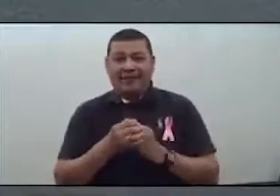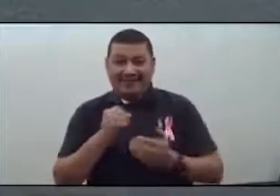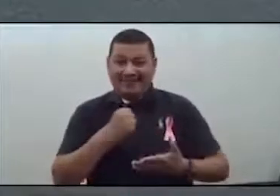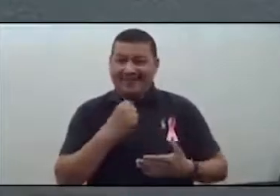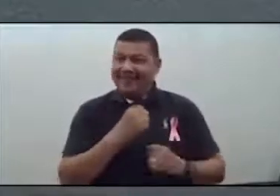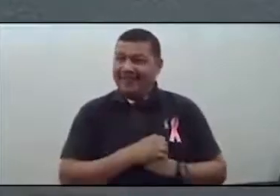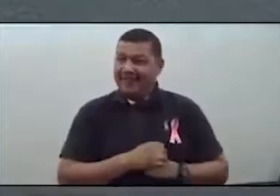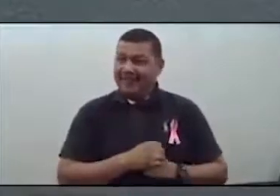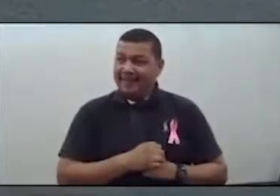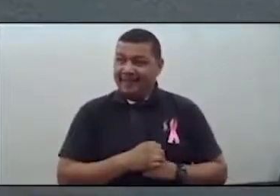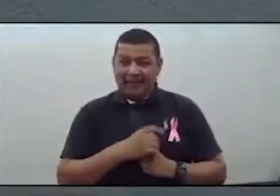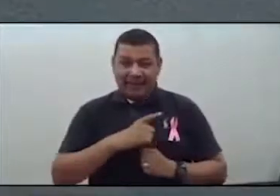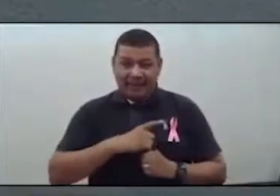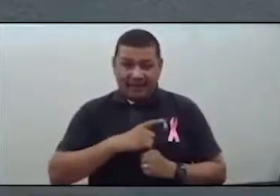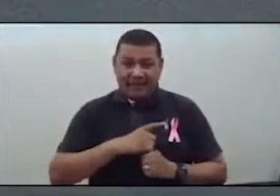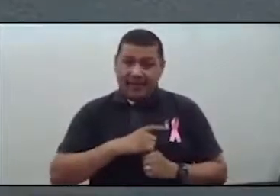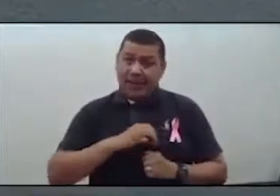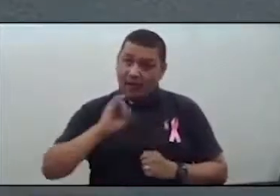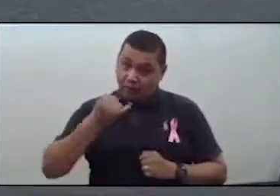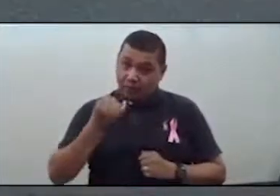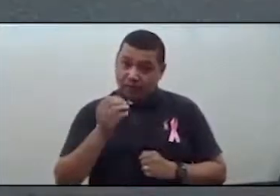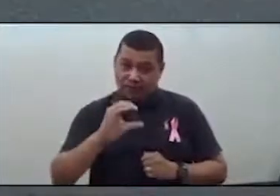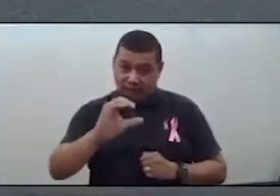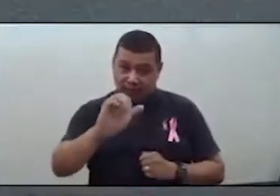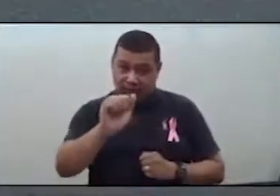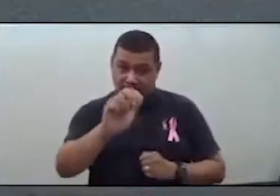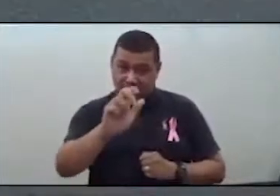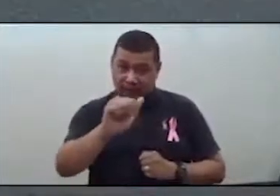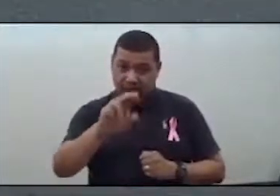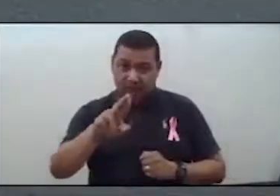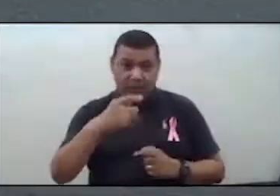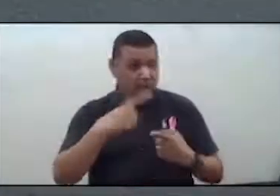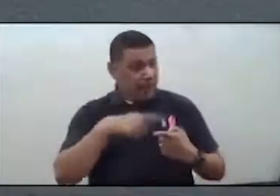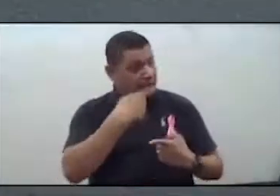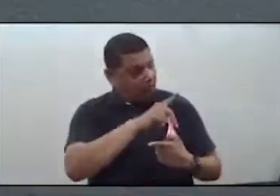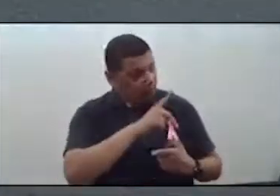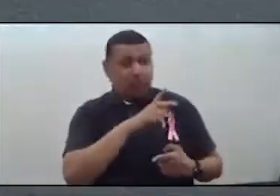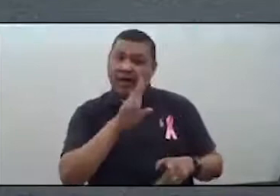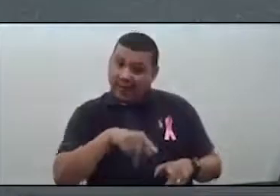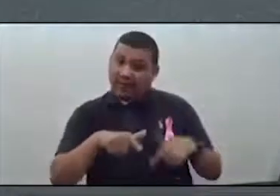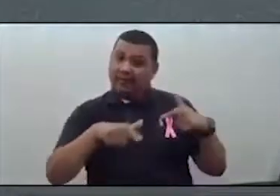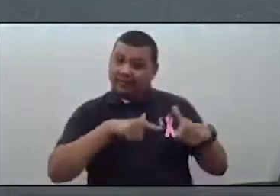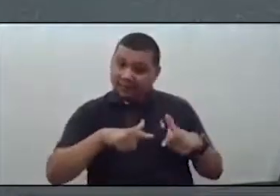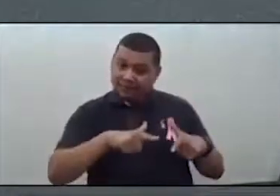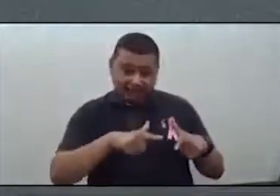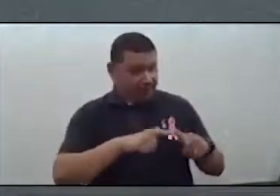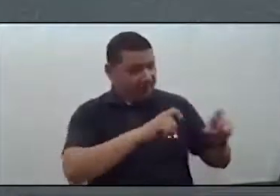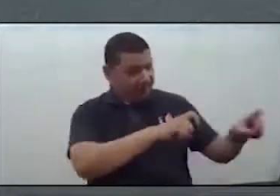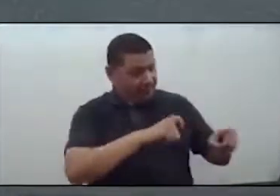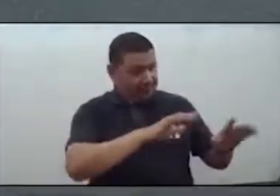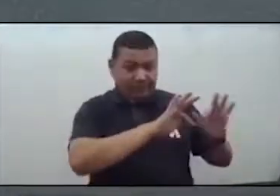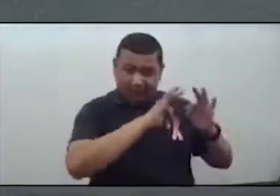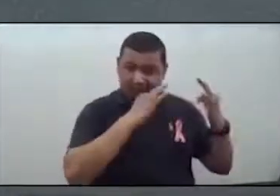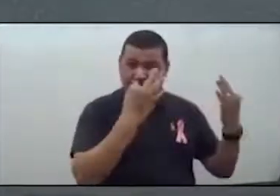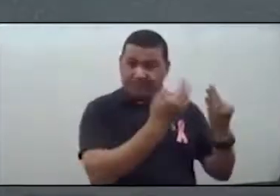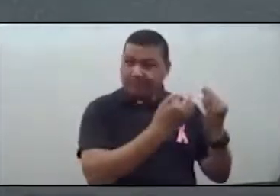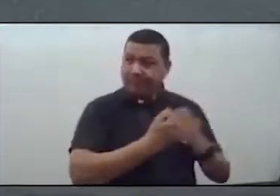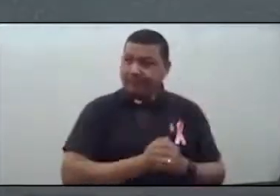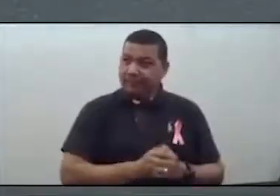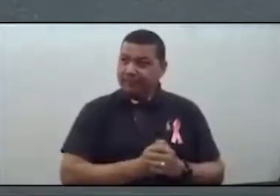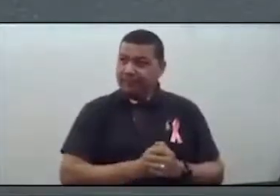essa demanda aí do cacau. Porque você também é da agricultura familiar. E mais, é da agricultura familiar